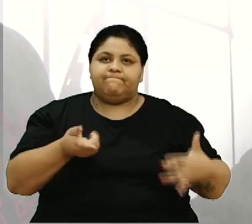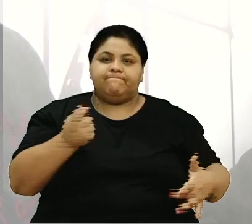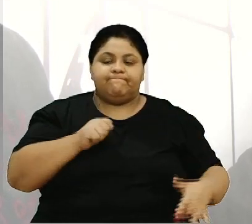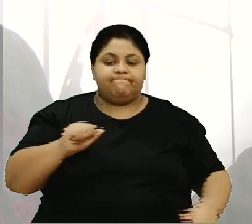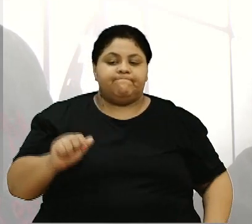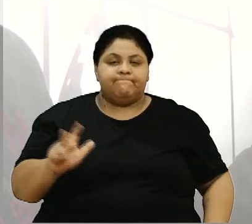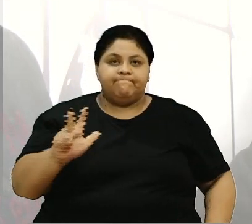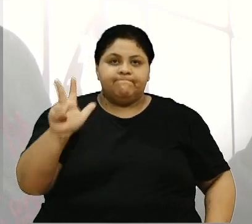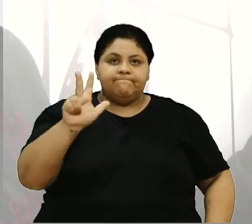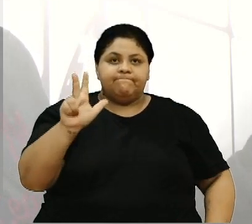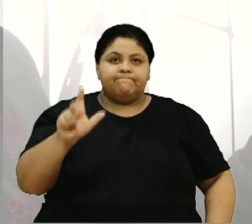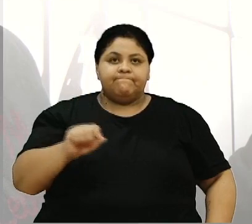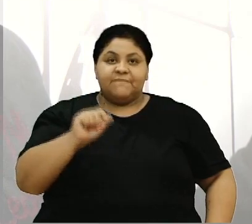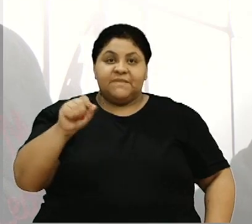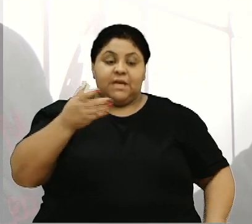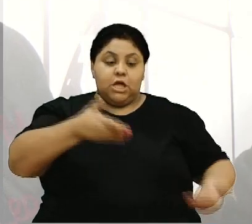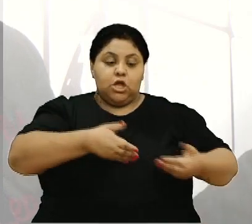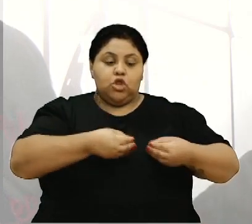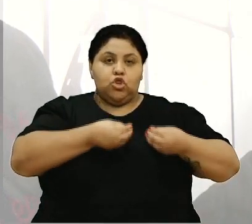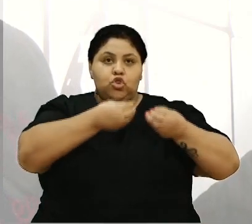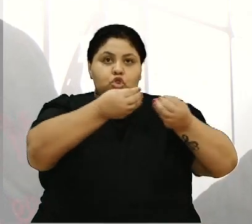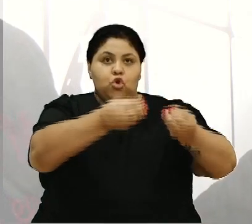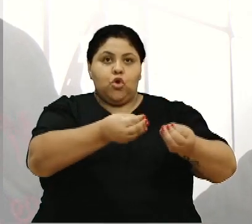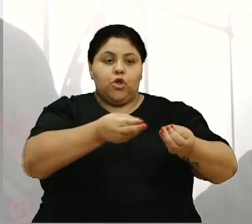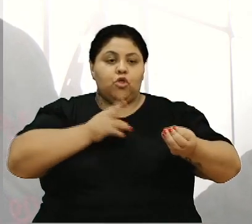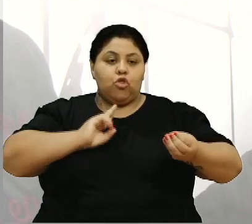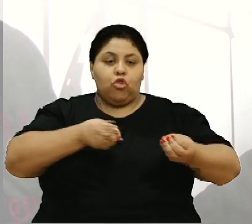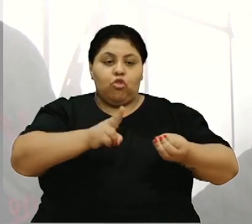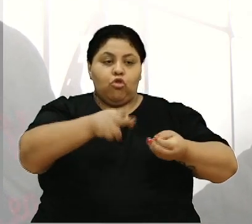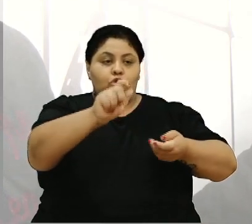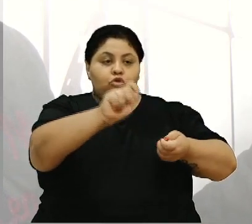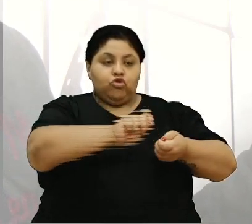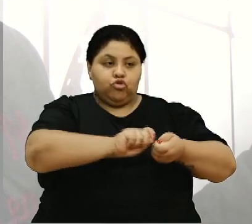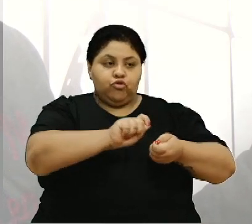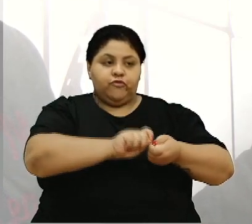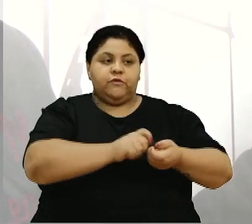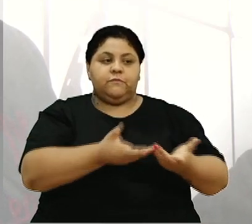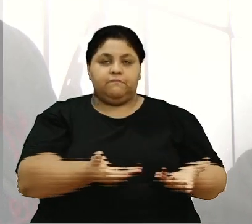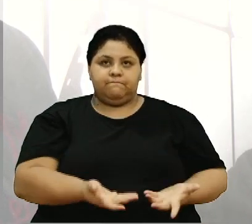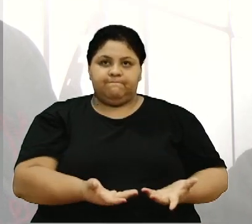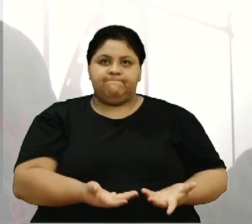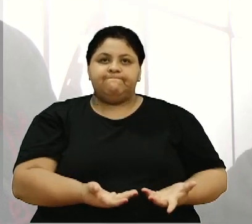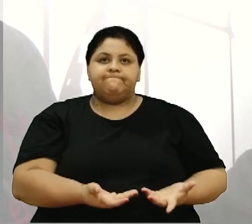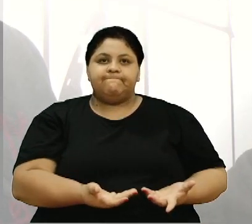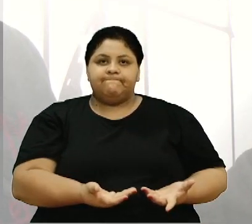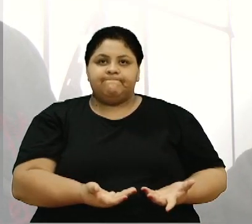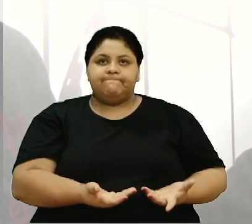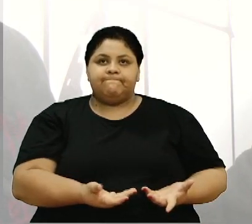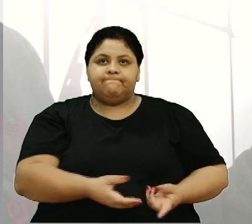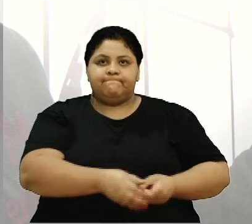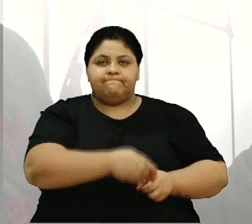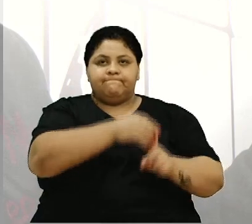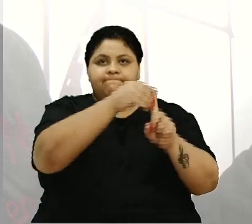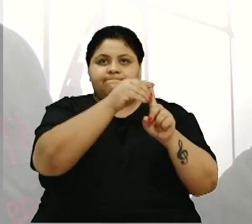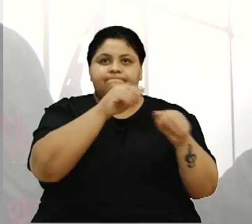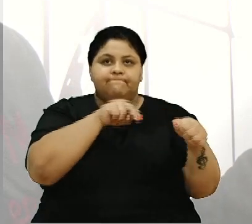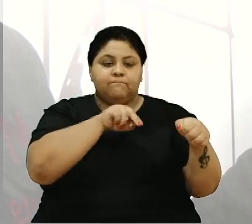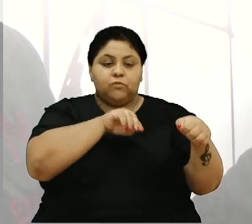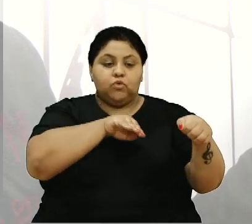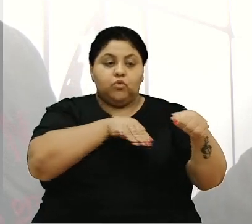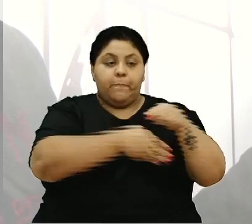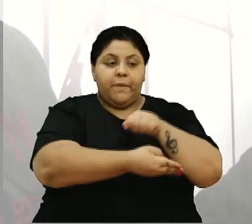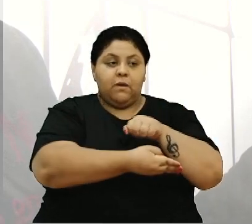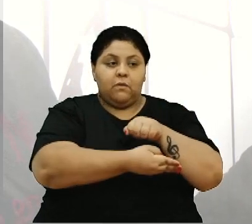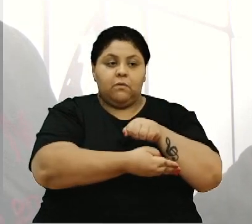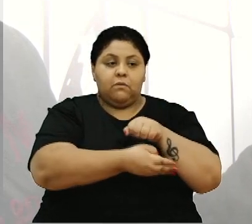valorizar quem está doando, para que continue fazendo as doações, principalmente do Banco do Material de